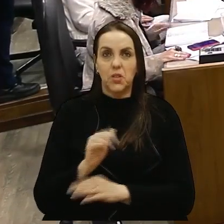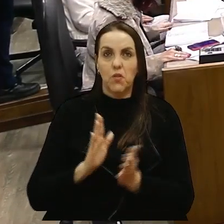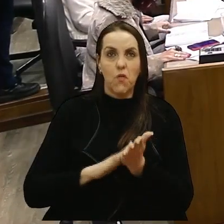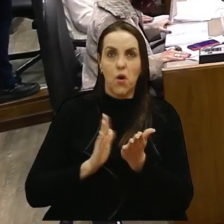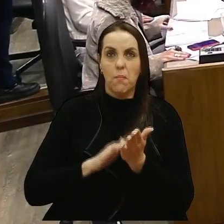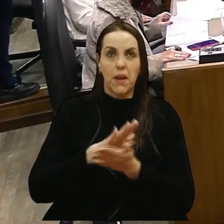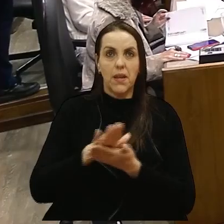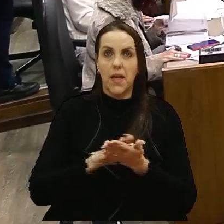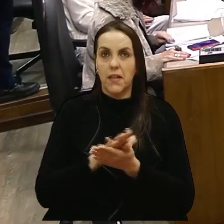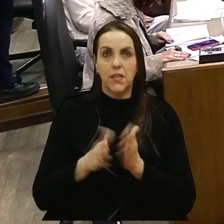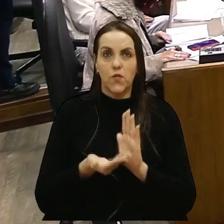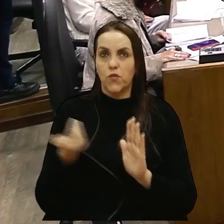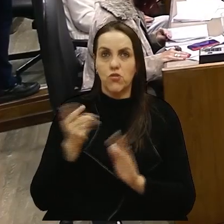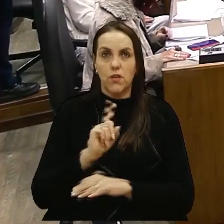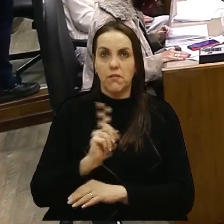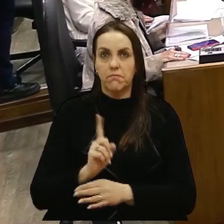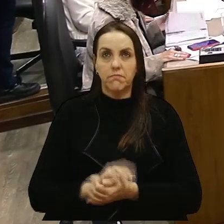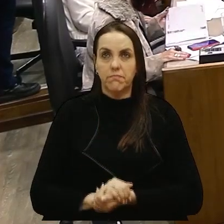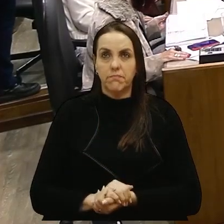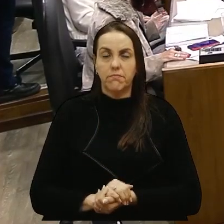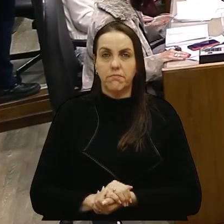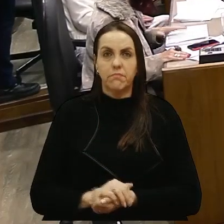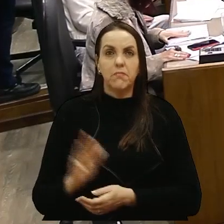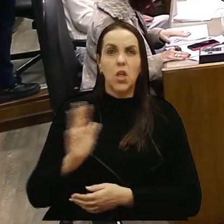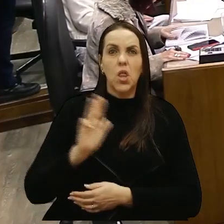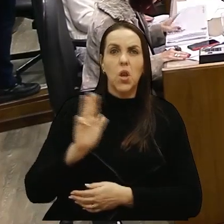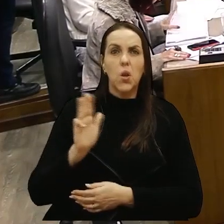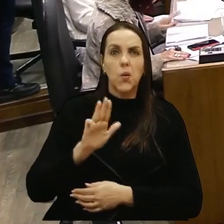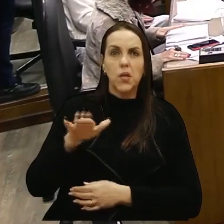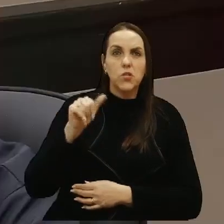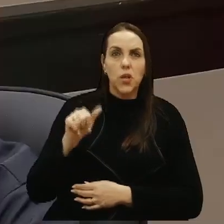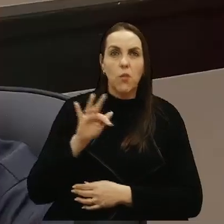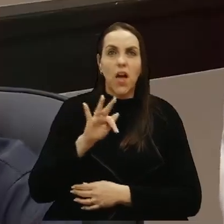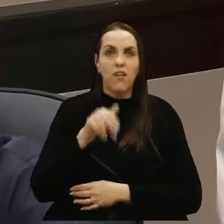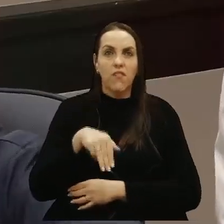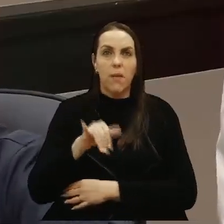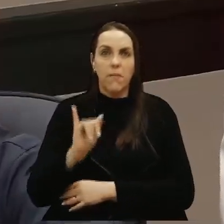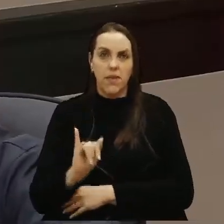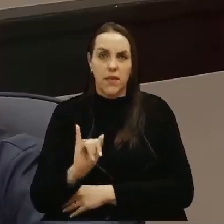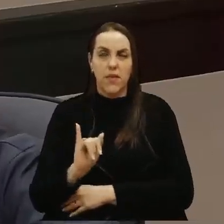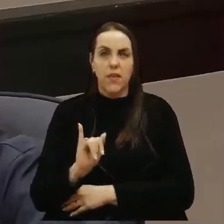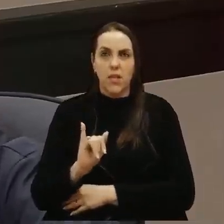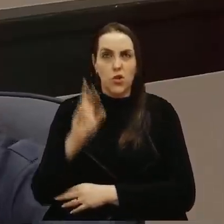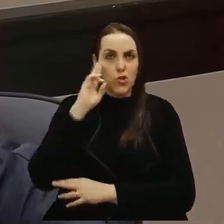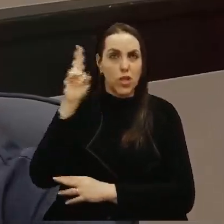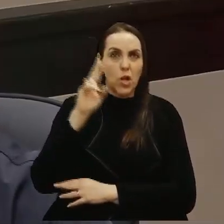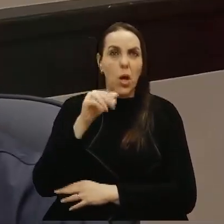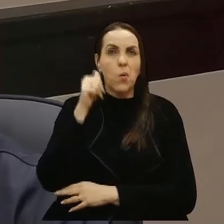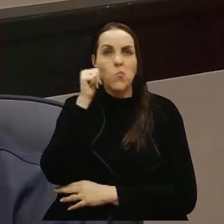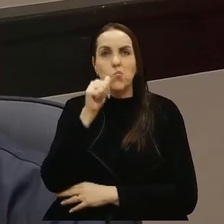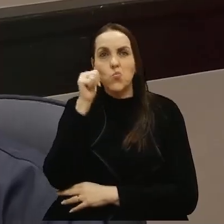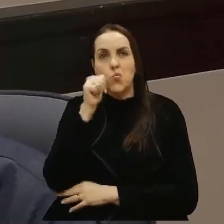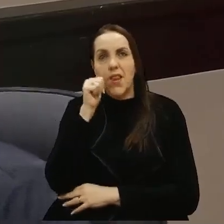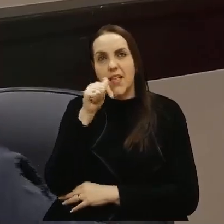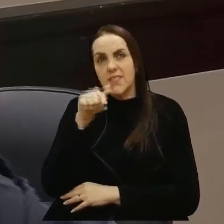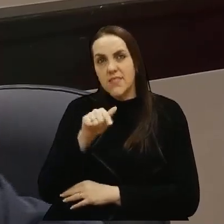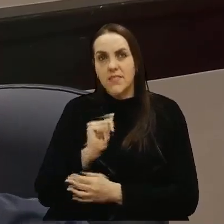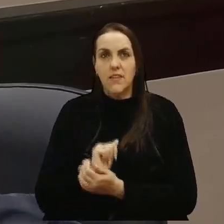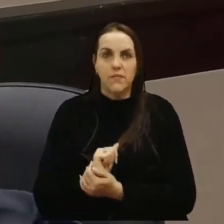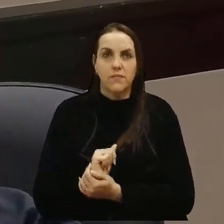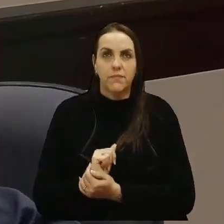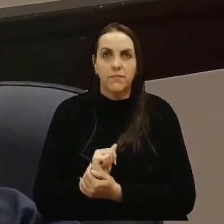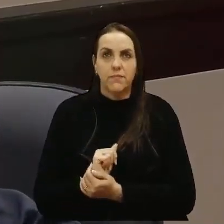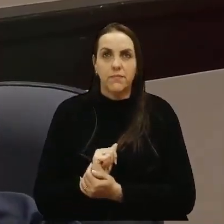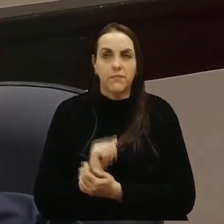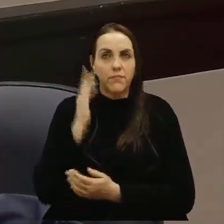com a palavra, vereador. Aqui o Lula chamou a diretora do FMI de mulherzinha, vereador Caleb, de mulherzinha. Sabe quem que não é mulherzinha?